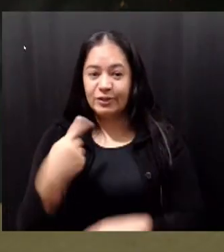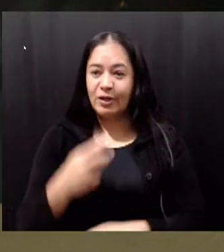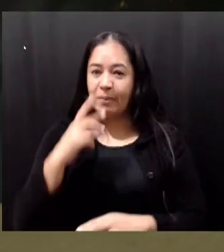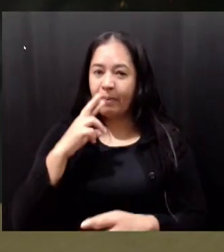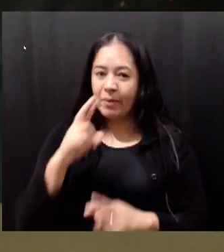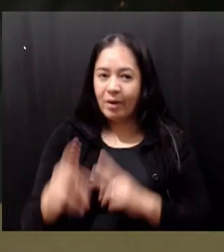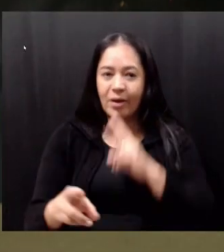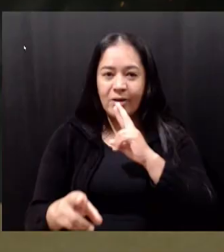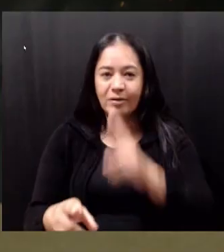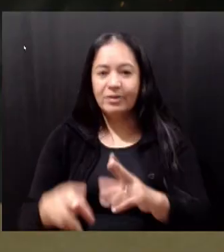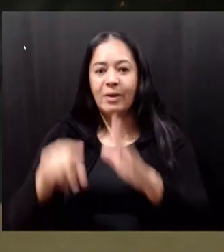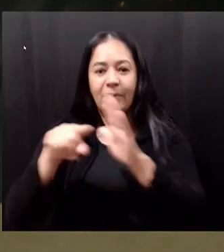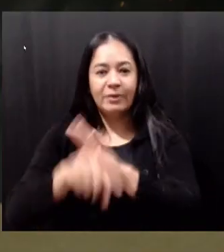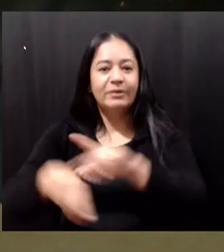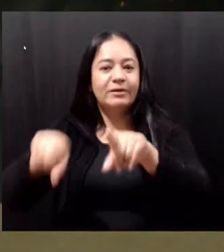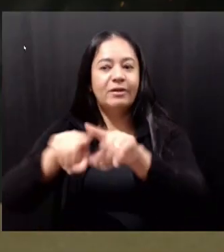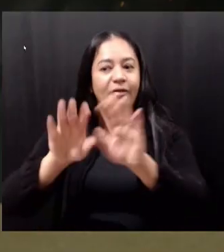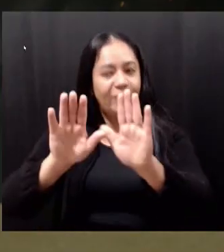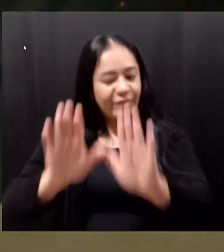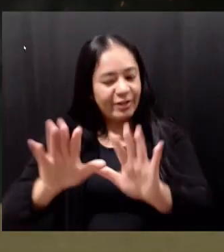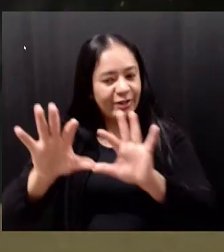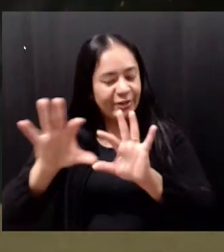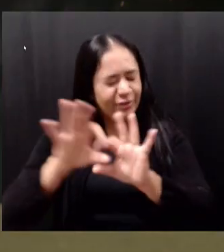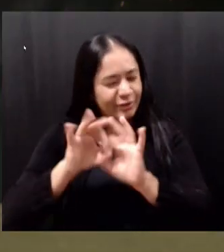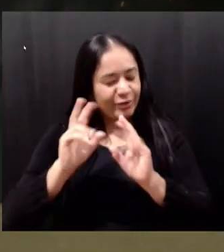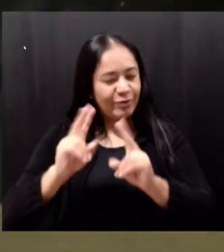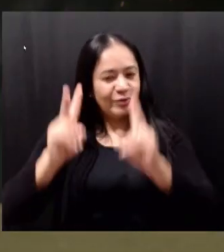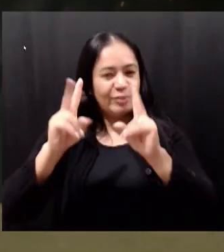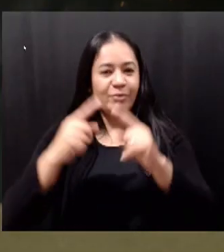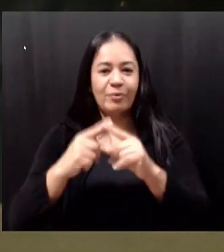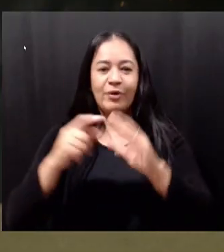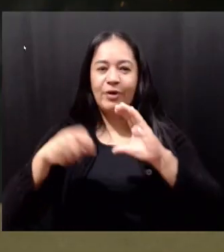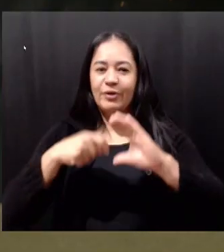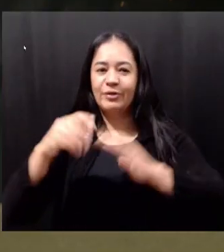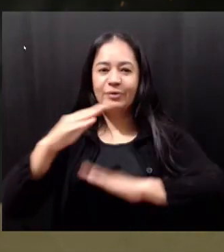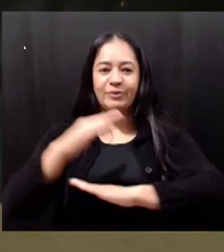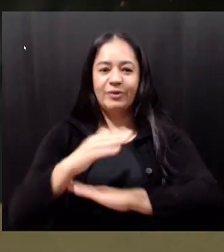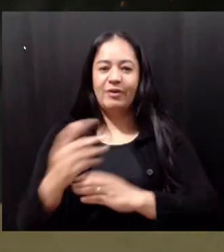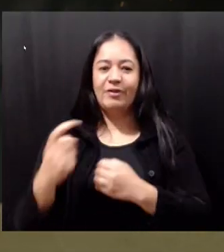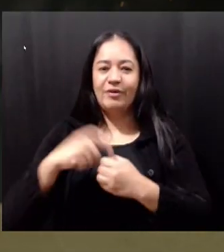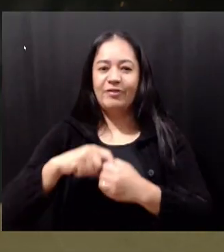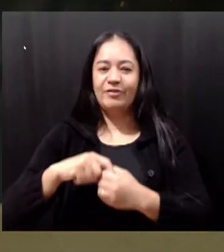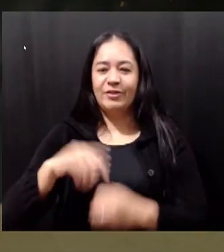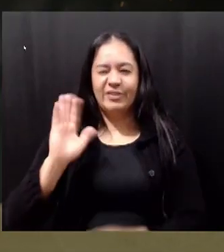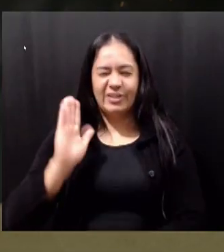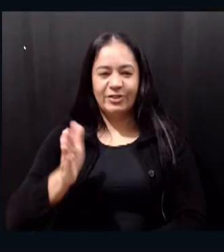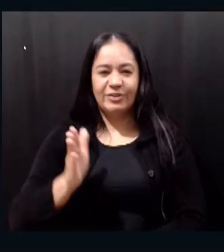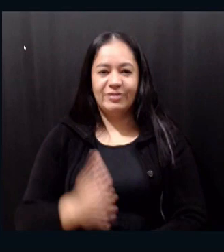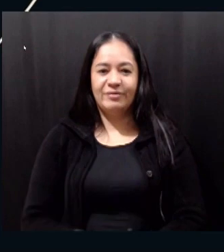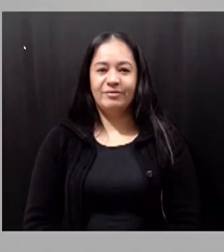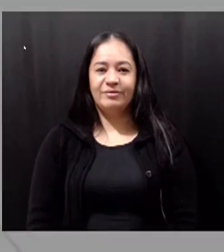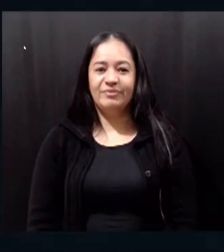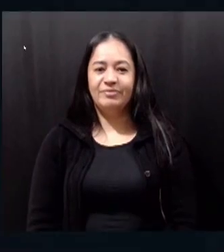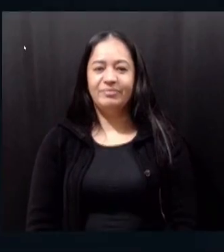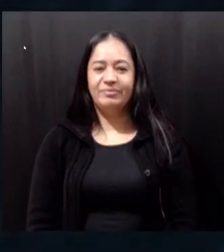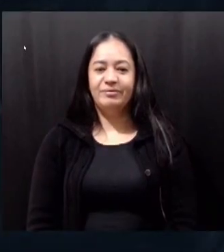também. Fique com a gente, porque o nosso Estúdio Câmara volta em instantes. É daqui a pouquinho.